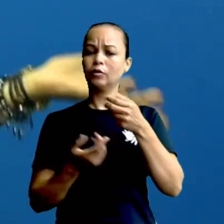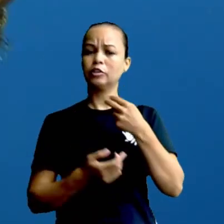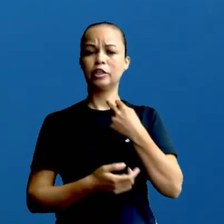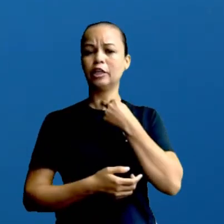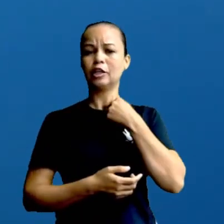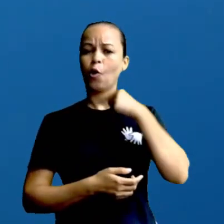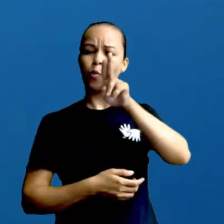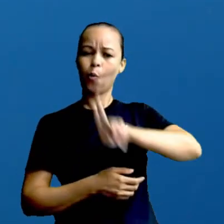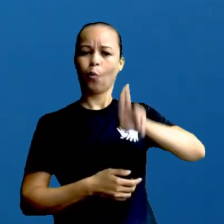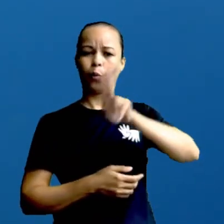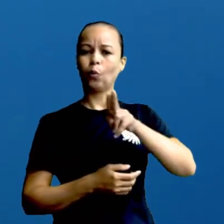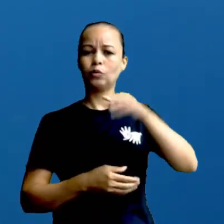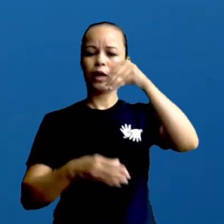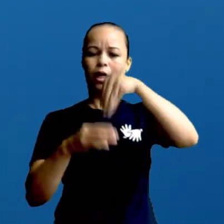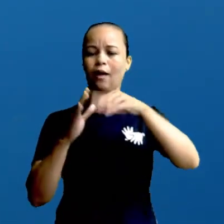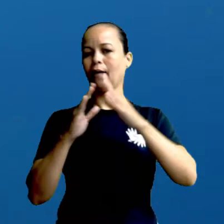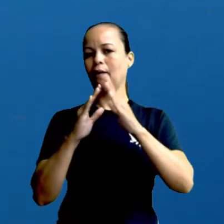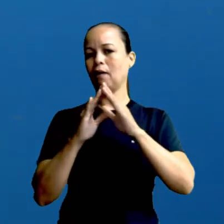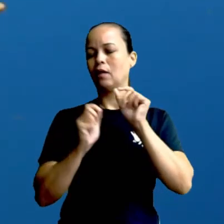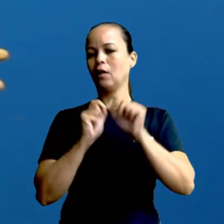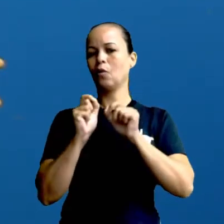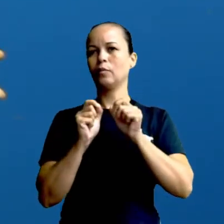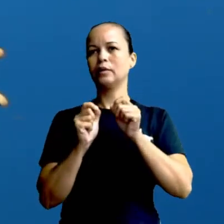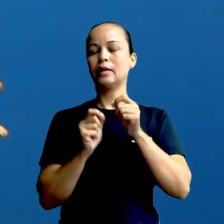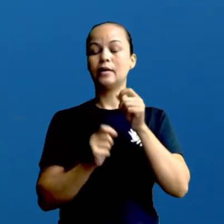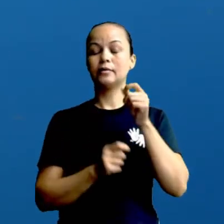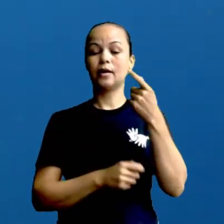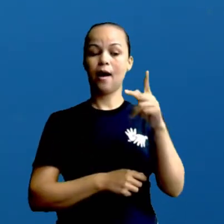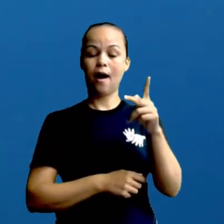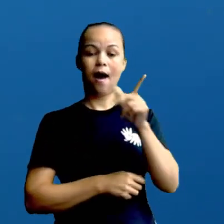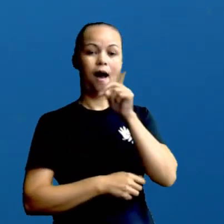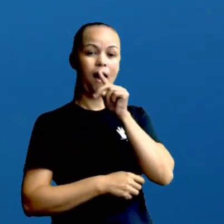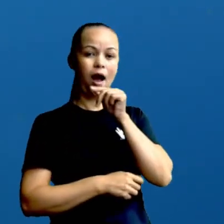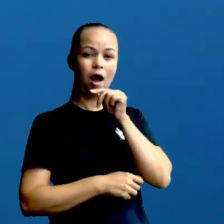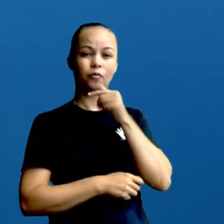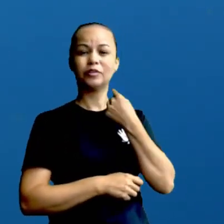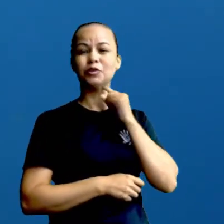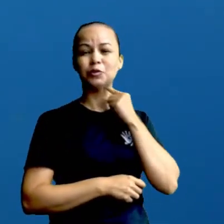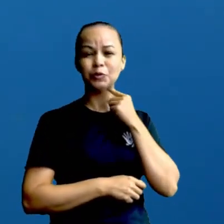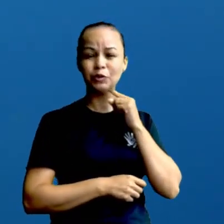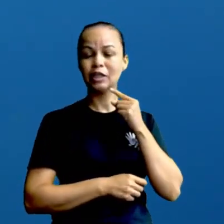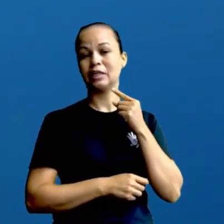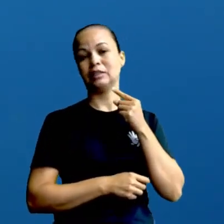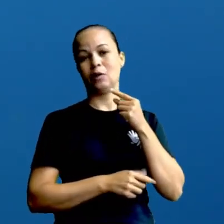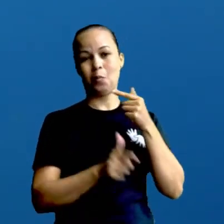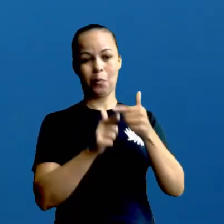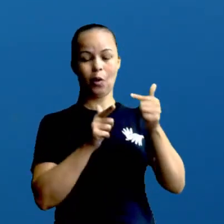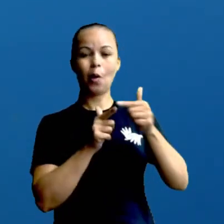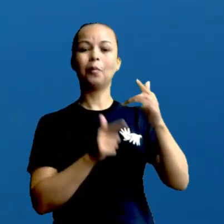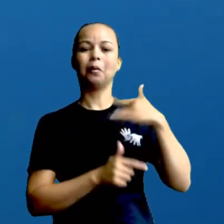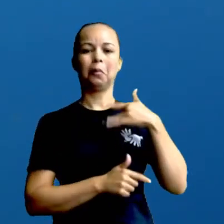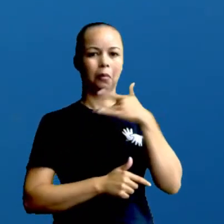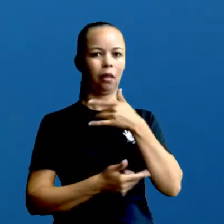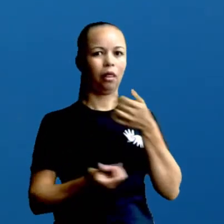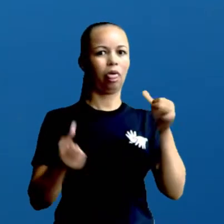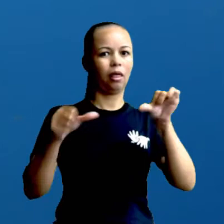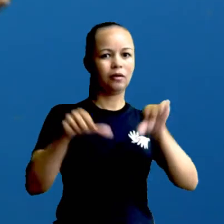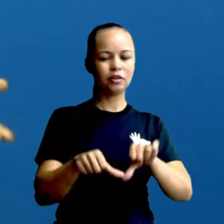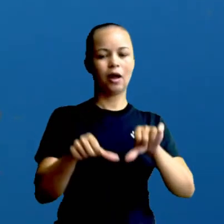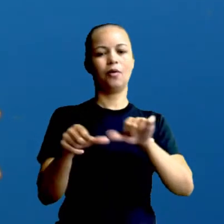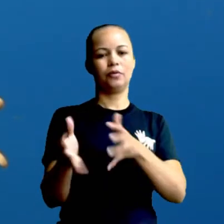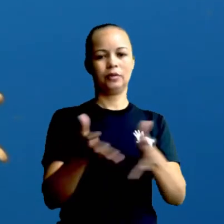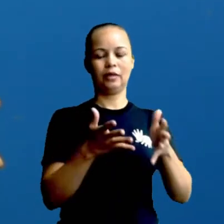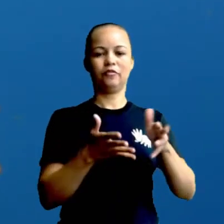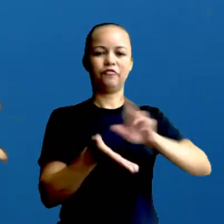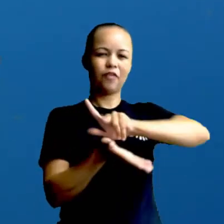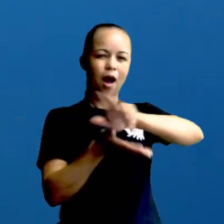uso. E essas águas que são contaminadas, elas são muito prejudiciais à saúde, né? Elas causam uma diversidade